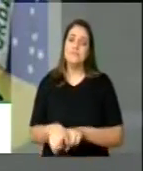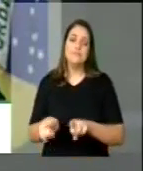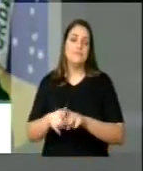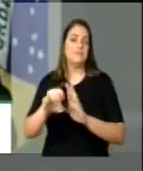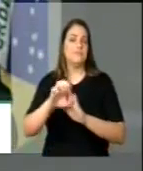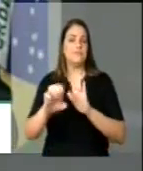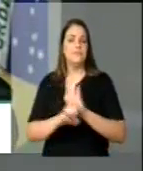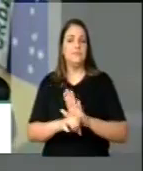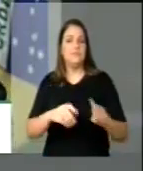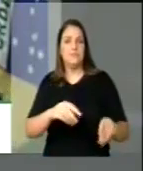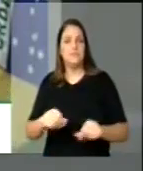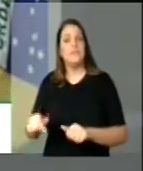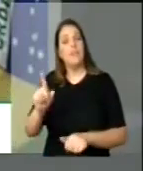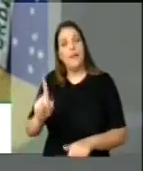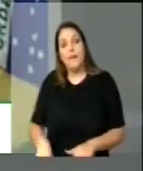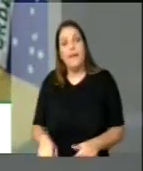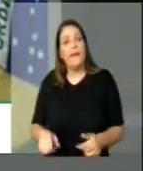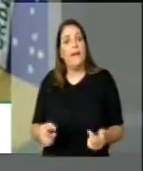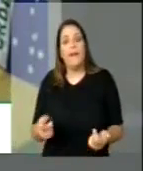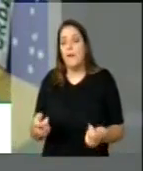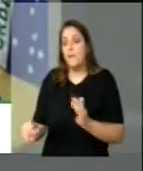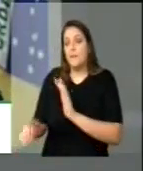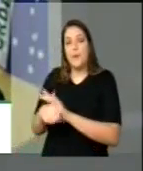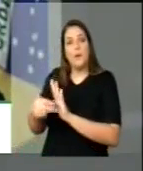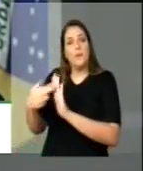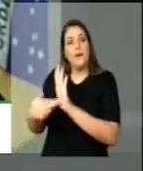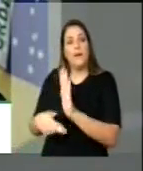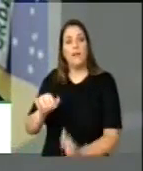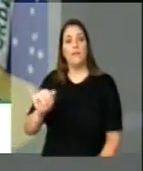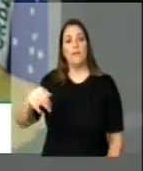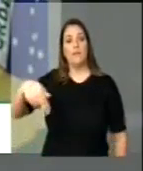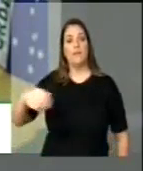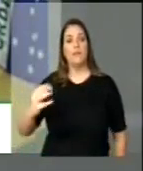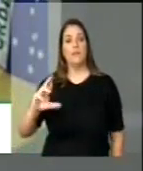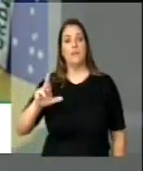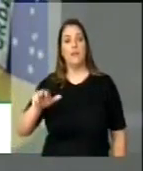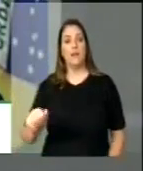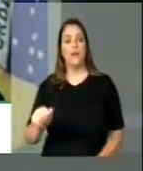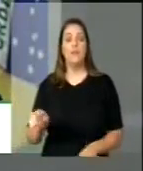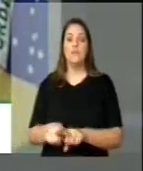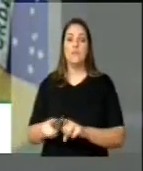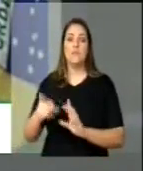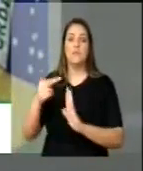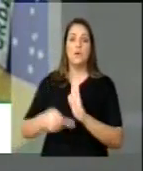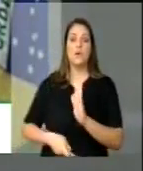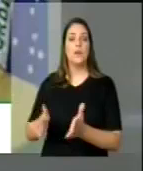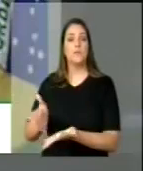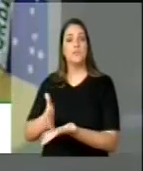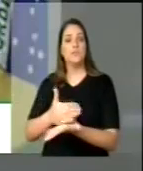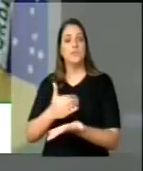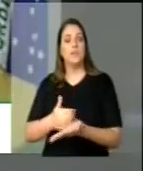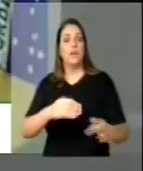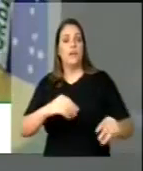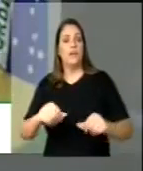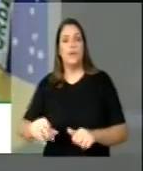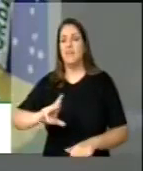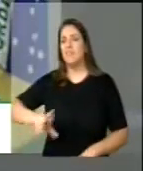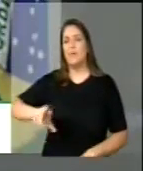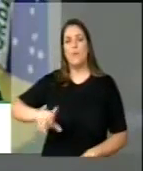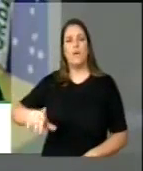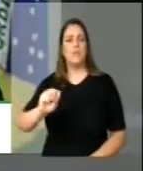veio a ser a Constituição do INCRA, né? E os programas de reforma agrária, que não tem nada a ver de